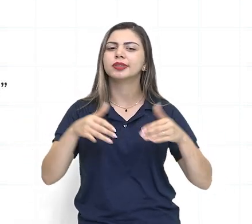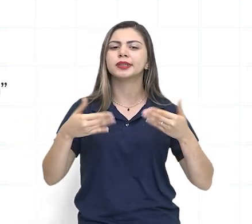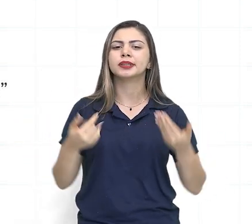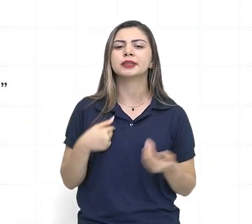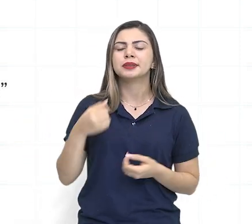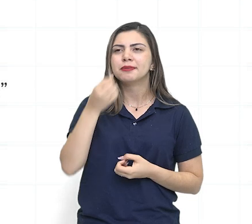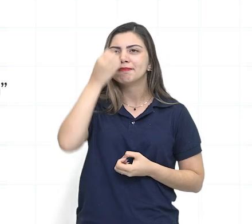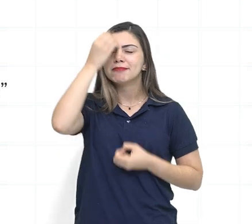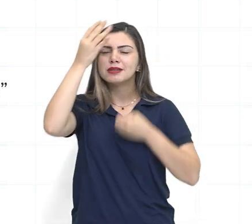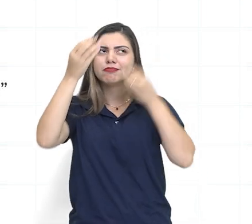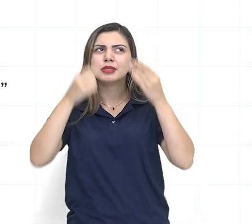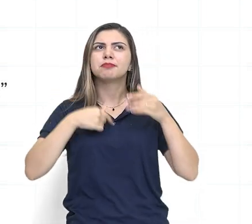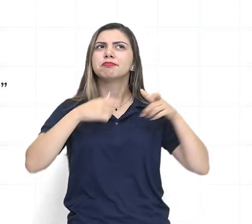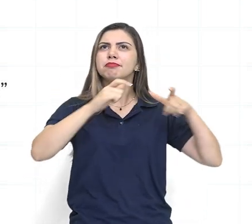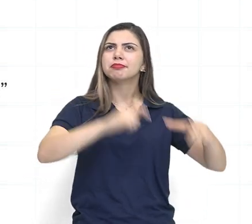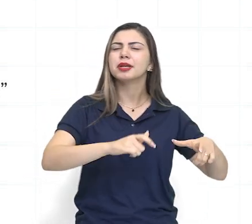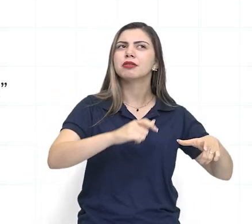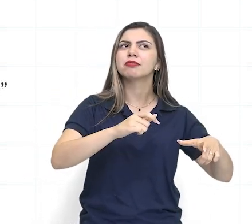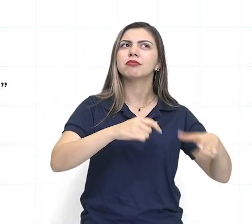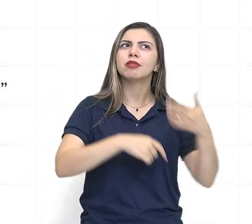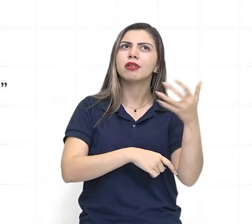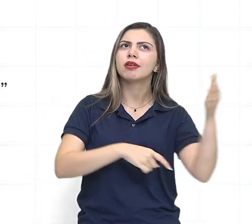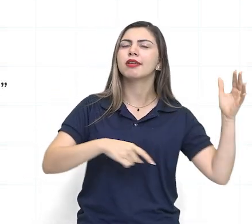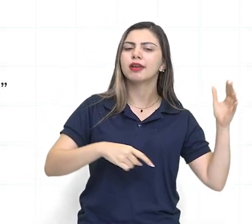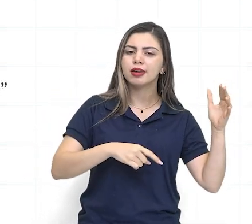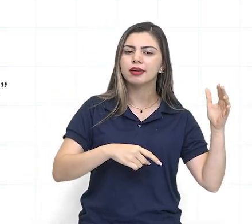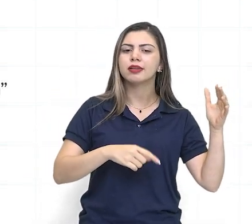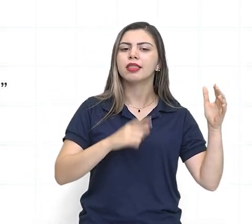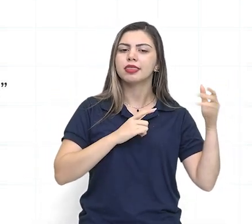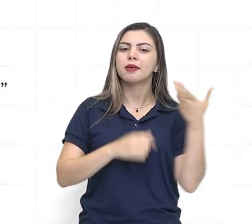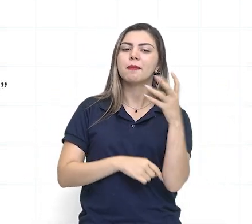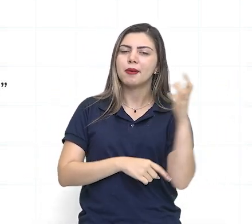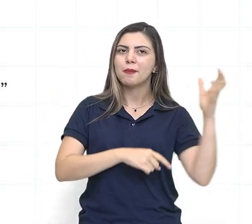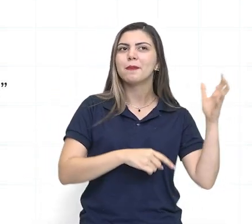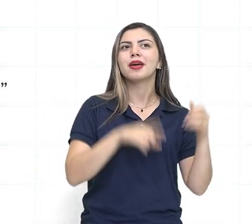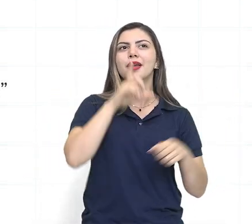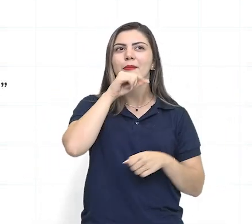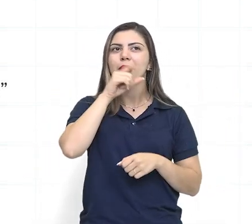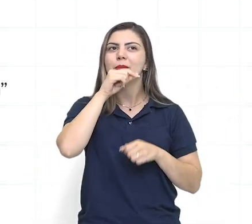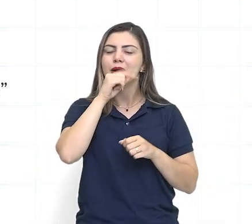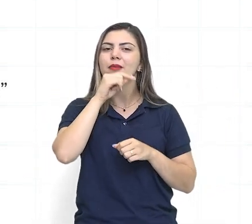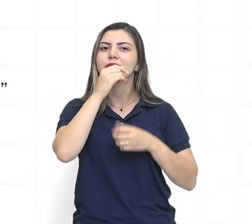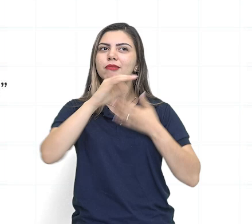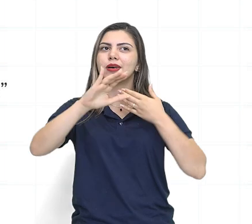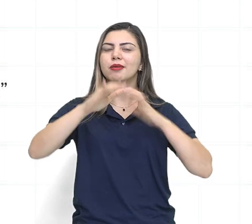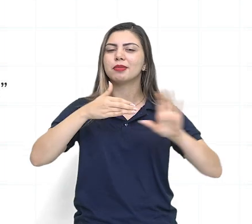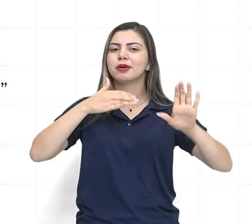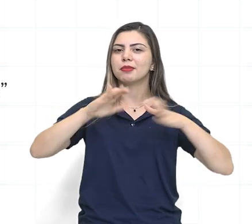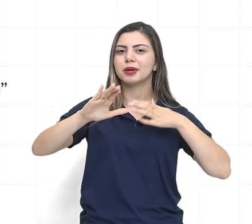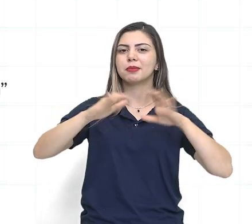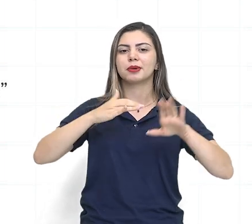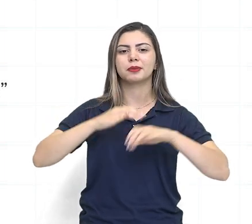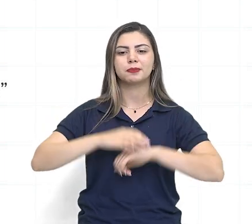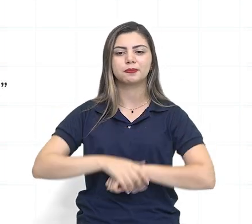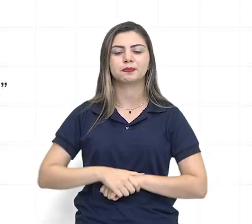tão esquecido de minha terra, ai terra que tem palmeiras, onde canta o sabiá.